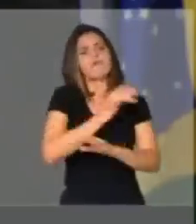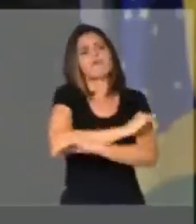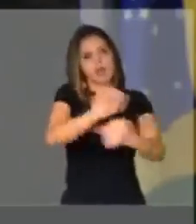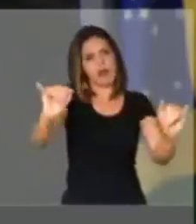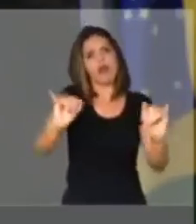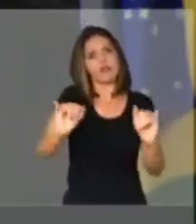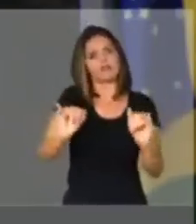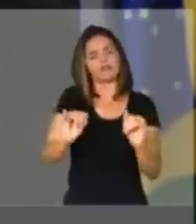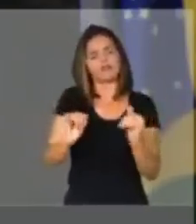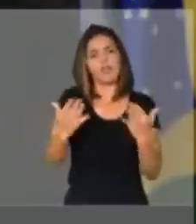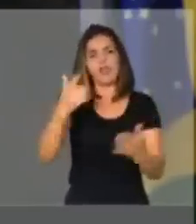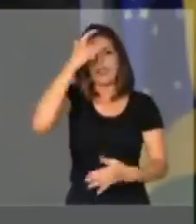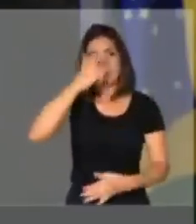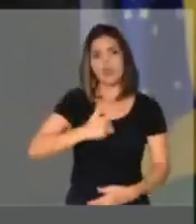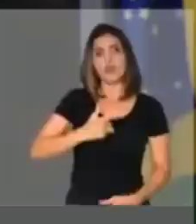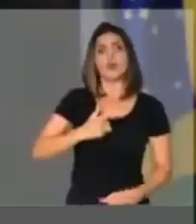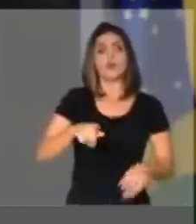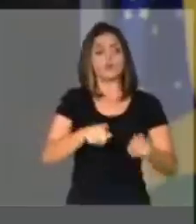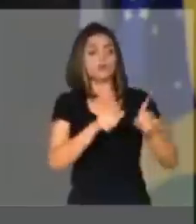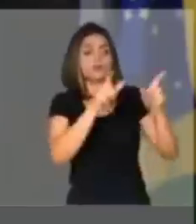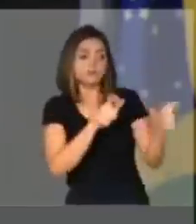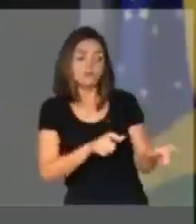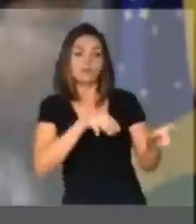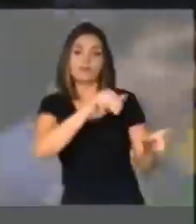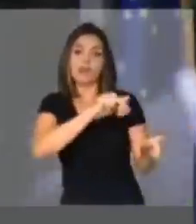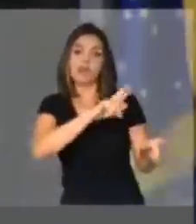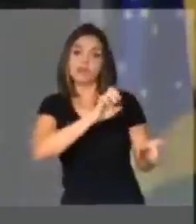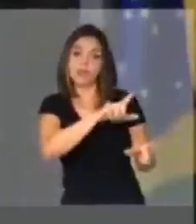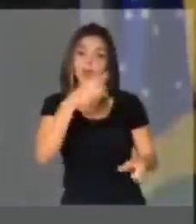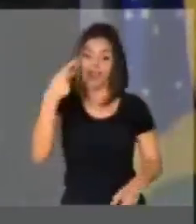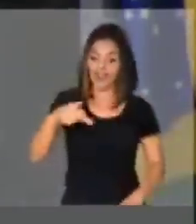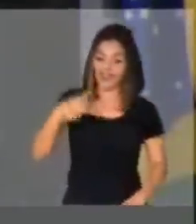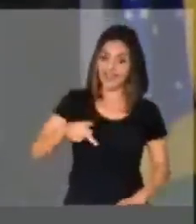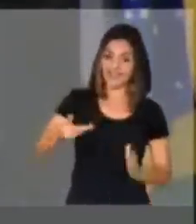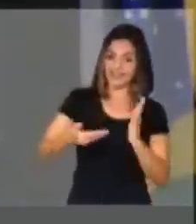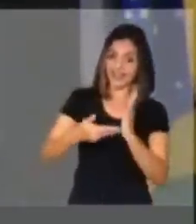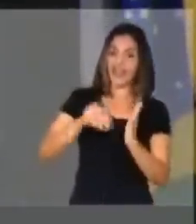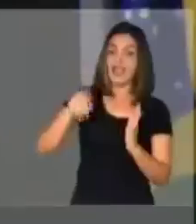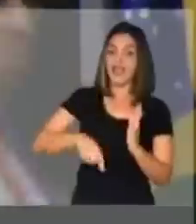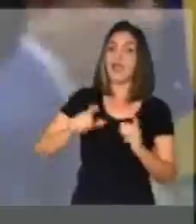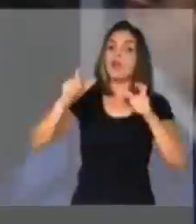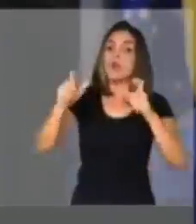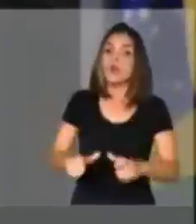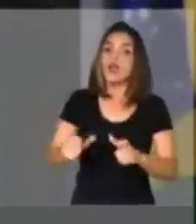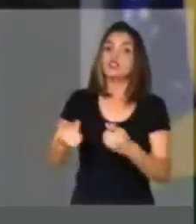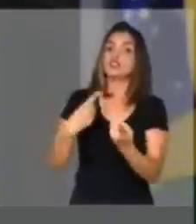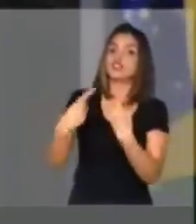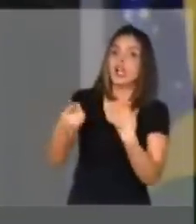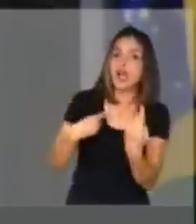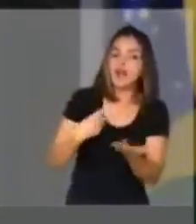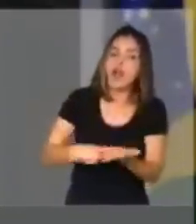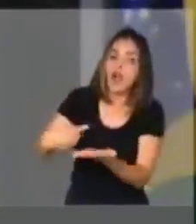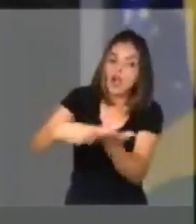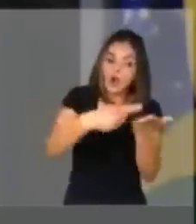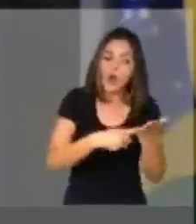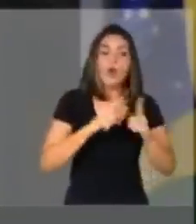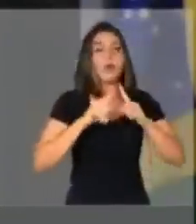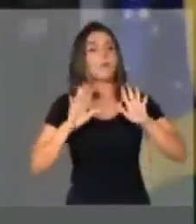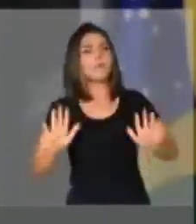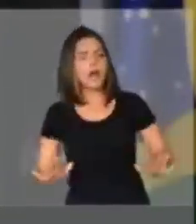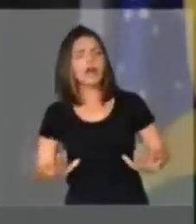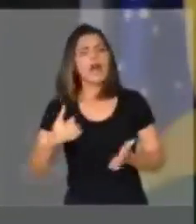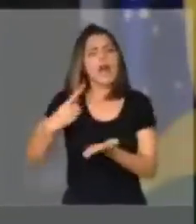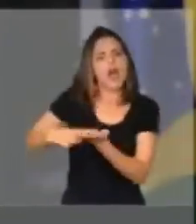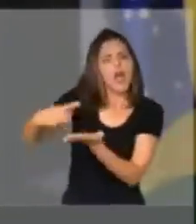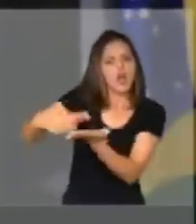aqui também, como o deputado Marcel Van Hatten deixou, aqui é a casa do diálogo, da composição e do acordo. Mas uma coisa é